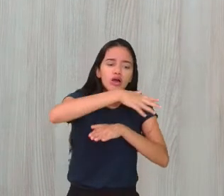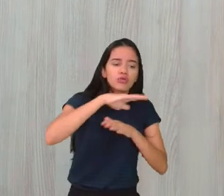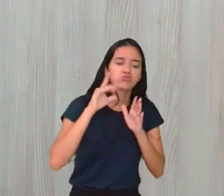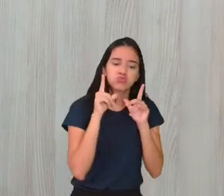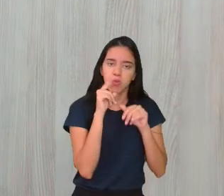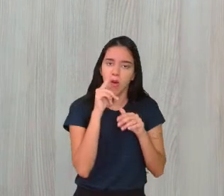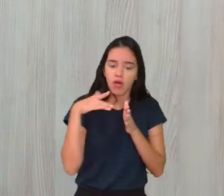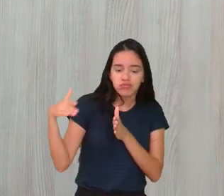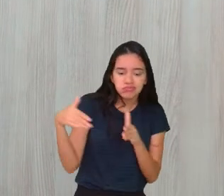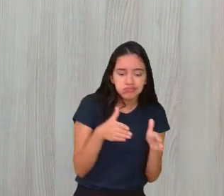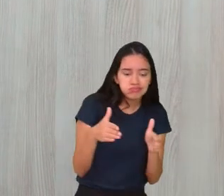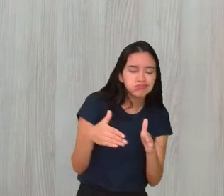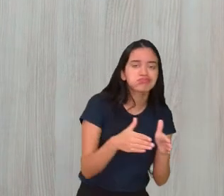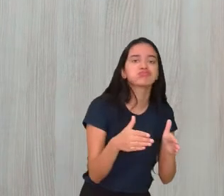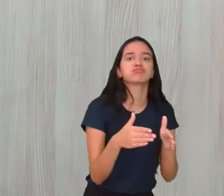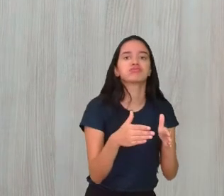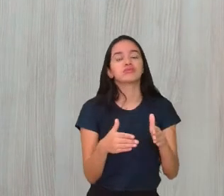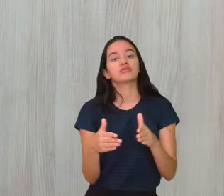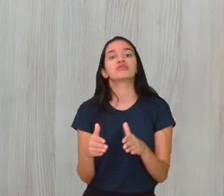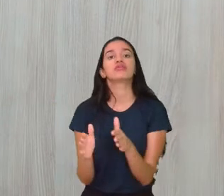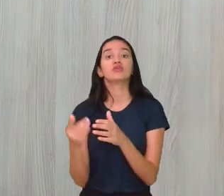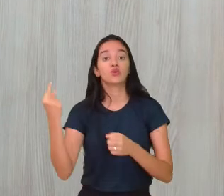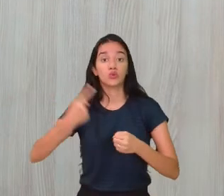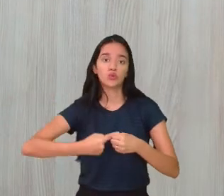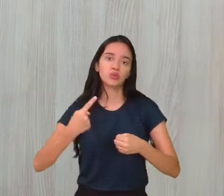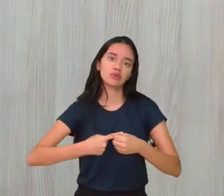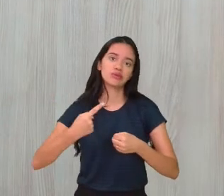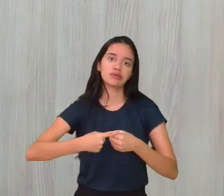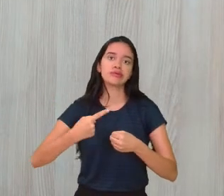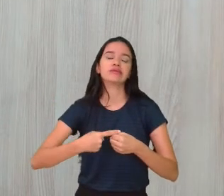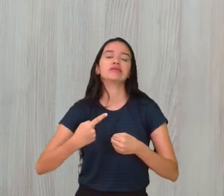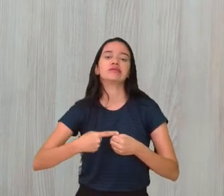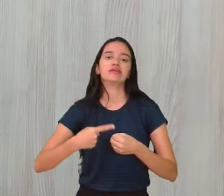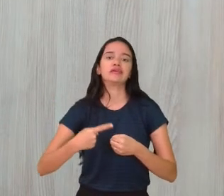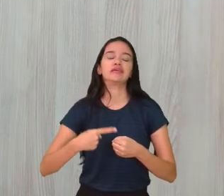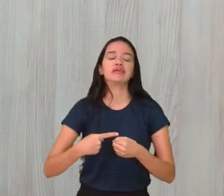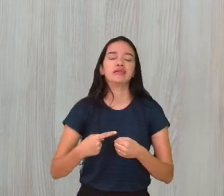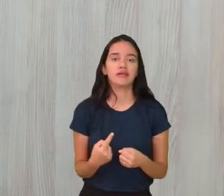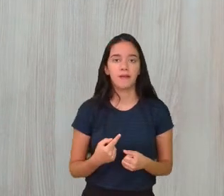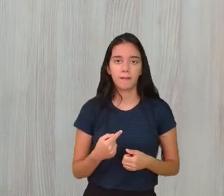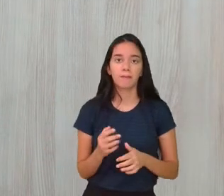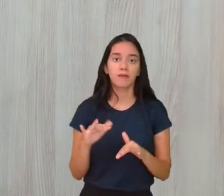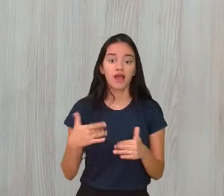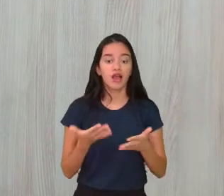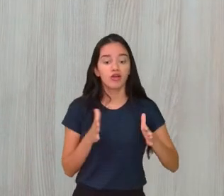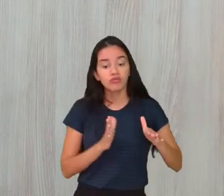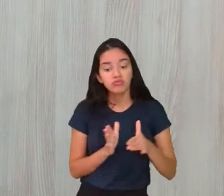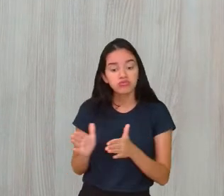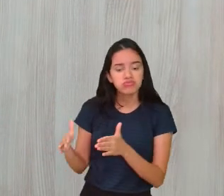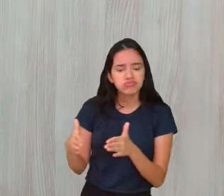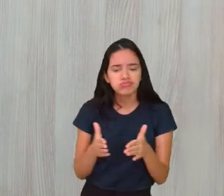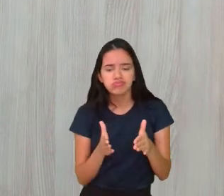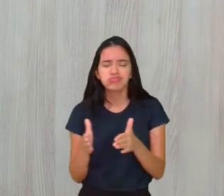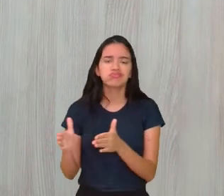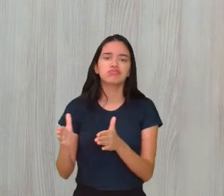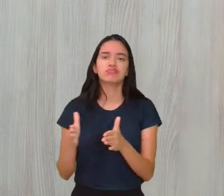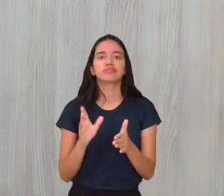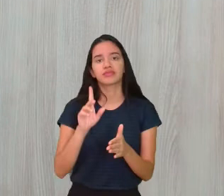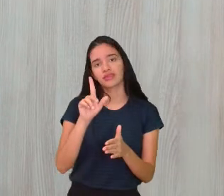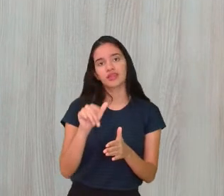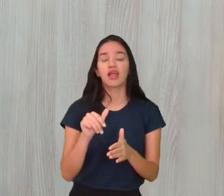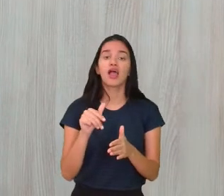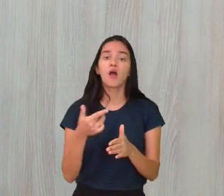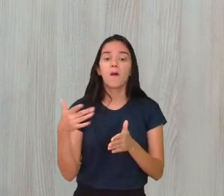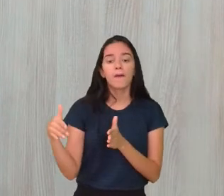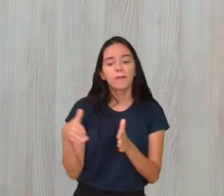Bibiribe. Sim. Mas ele vem lá desde o interior. Eita, Poção, terra boa. Desde o interior. E por